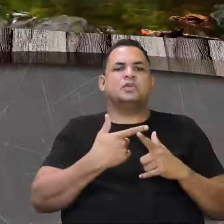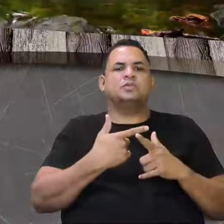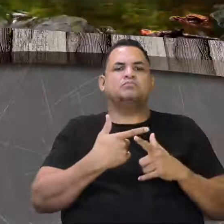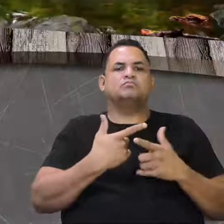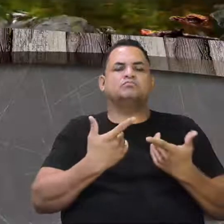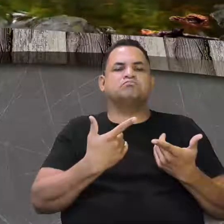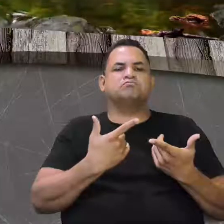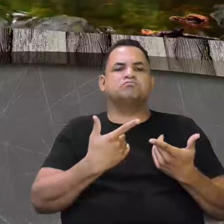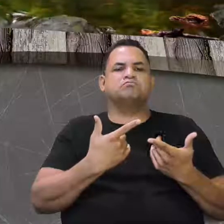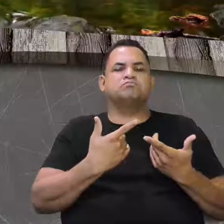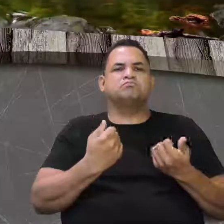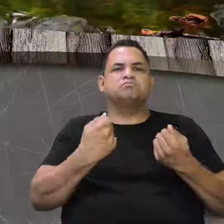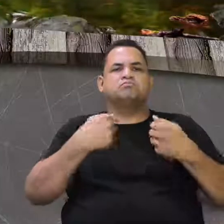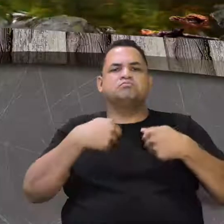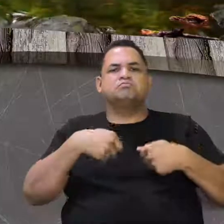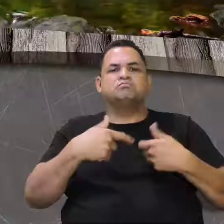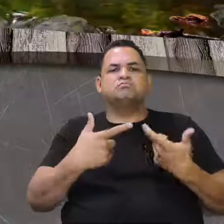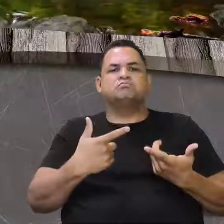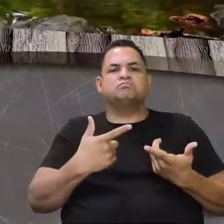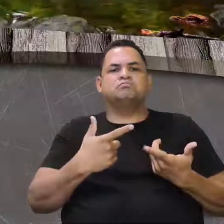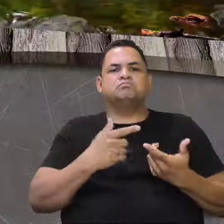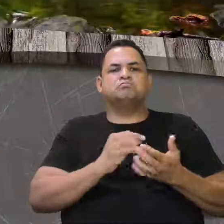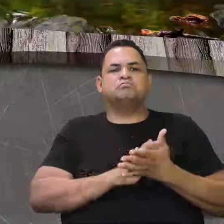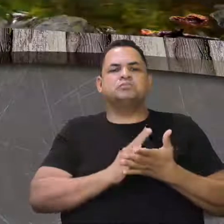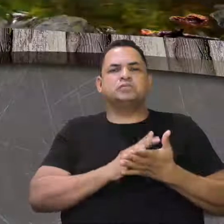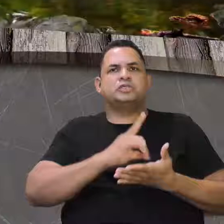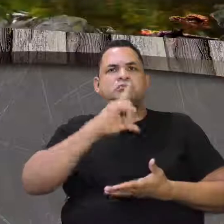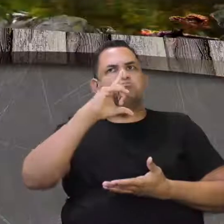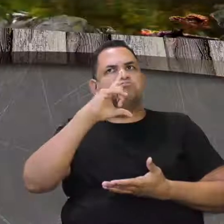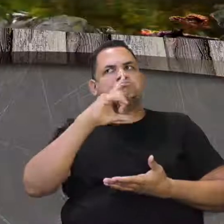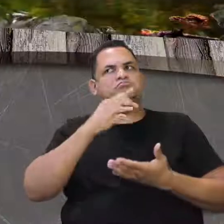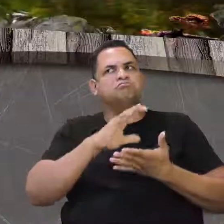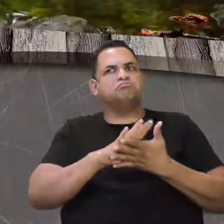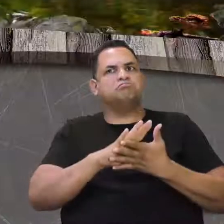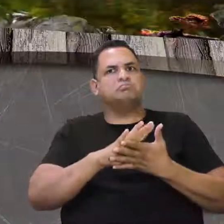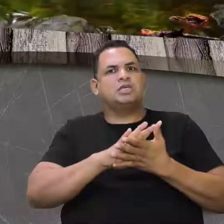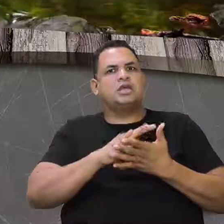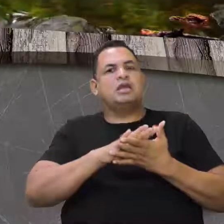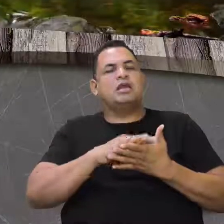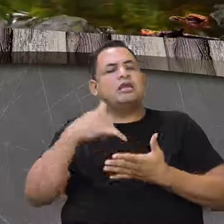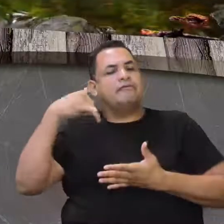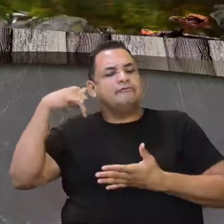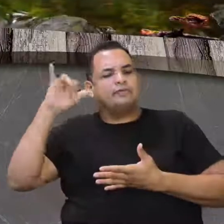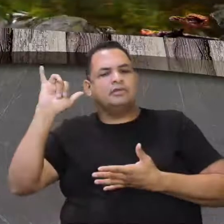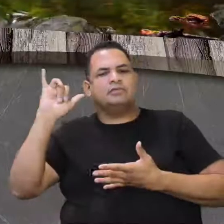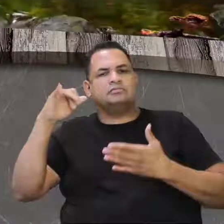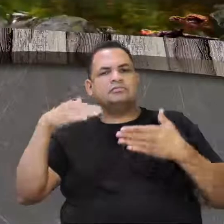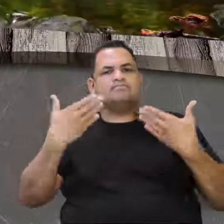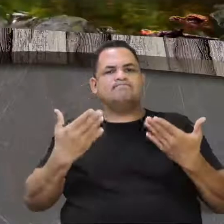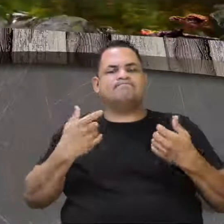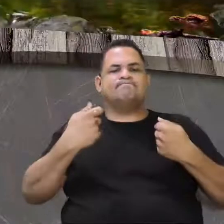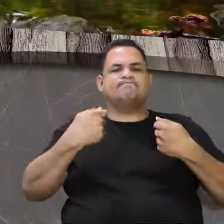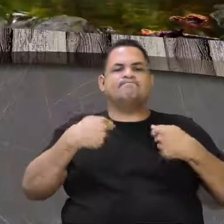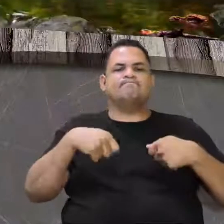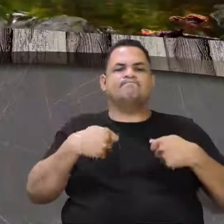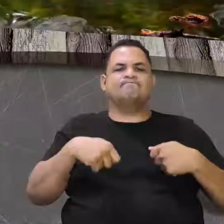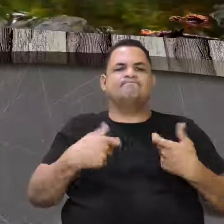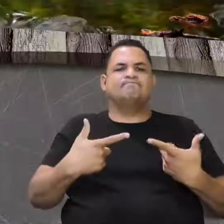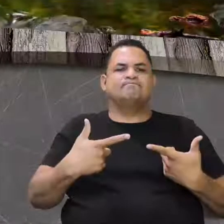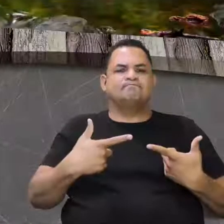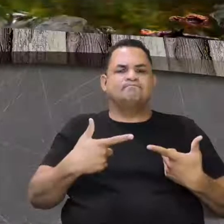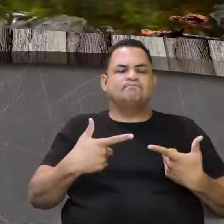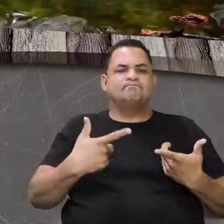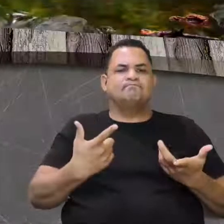que podem ser minimizados, que